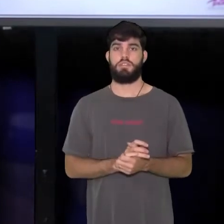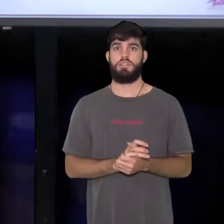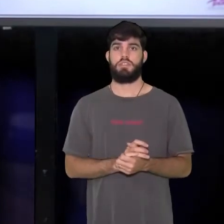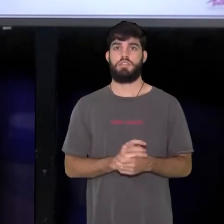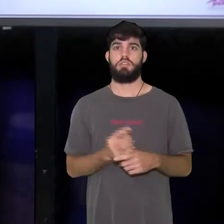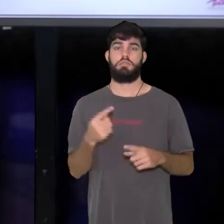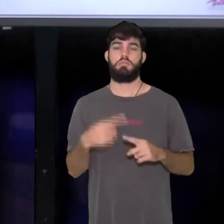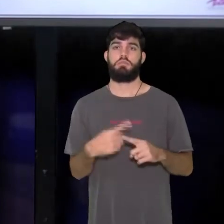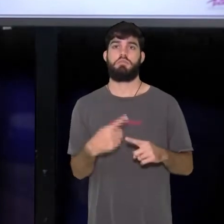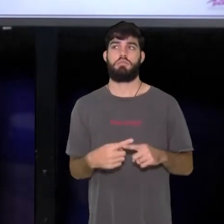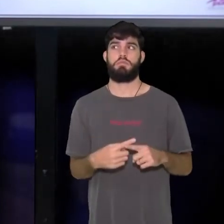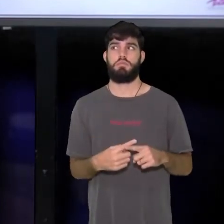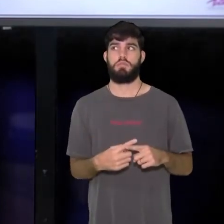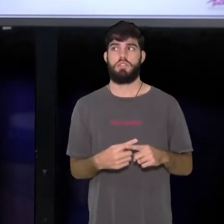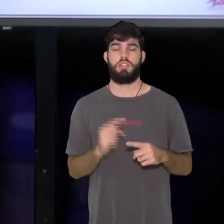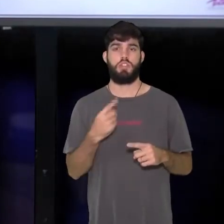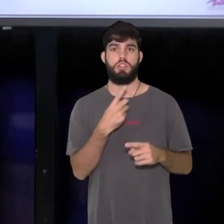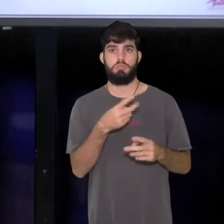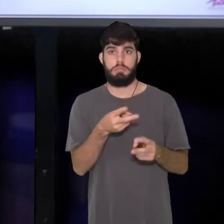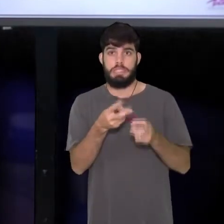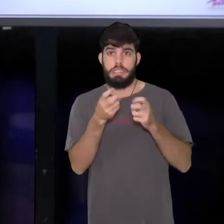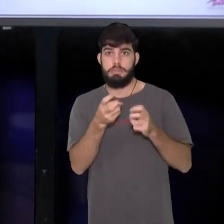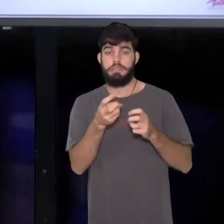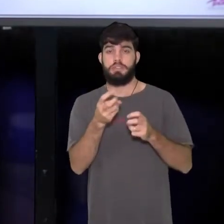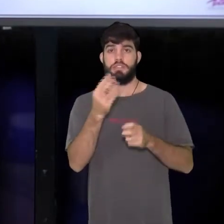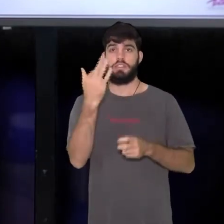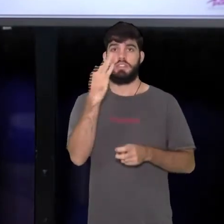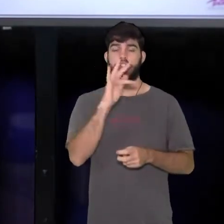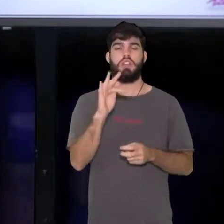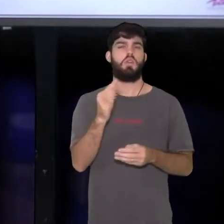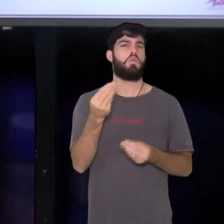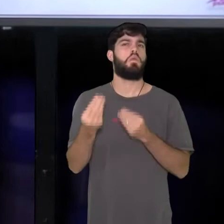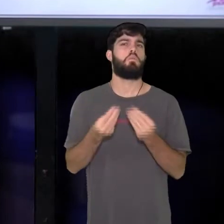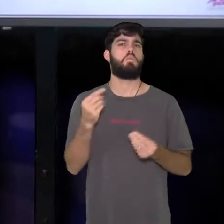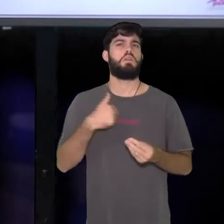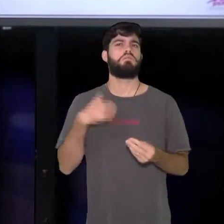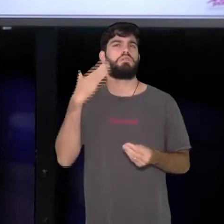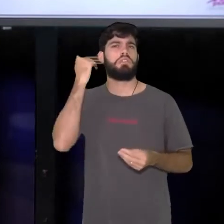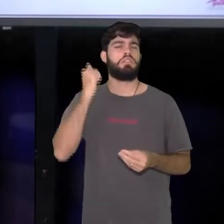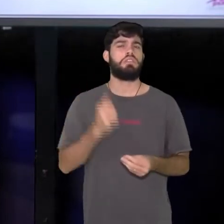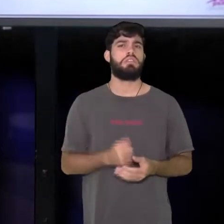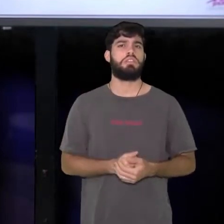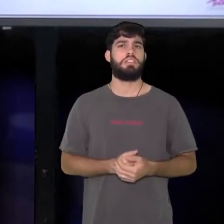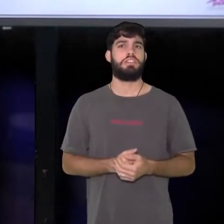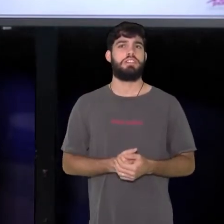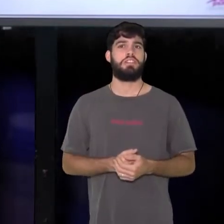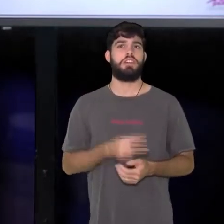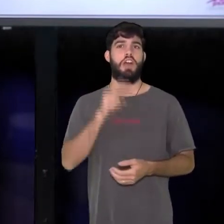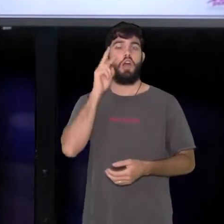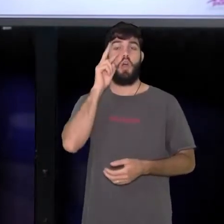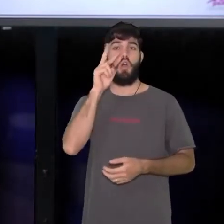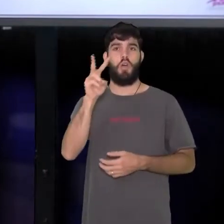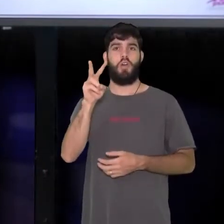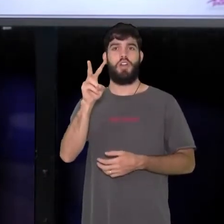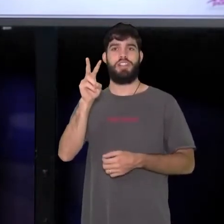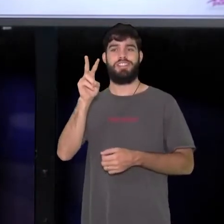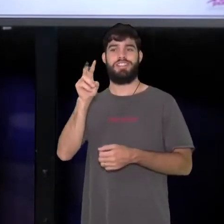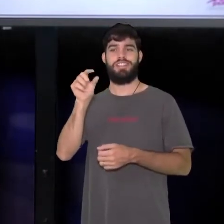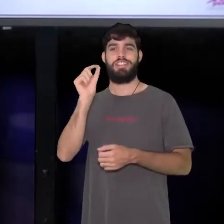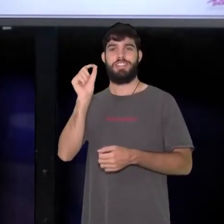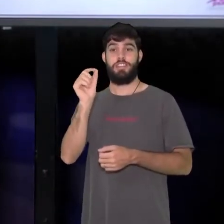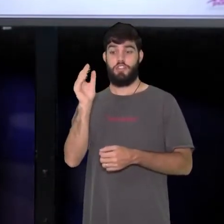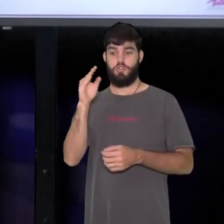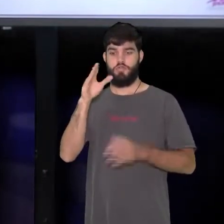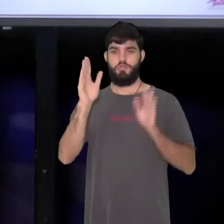a gente percebe que é na França? Como é que eu sei disso? Olha o elemento não verbal ali no